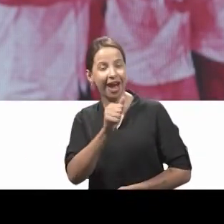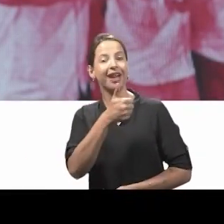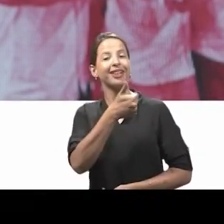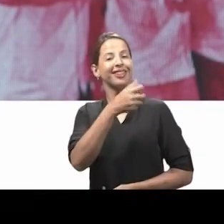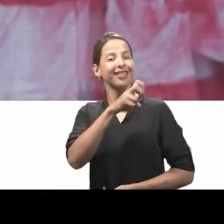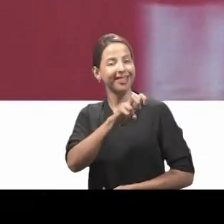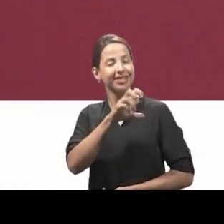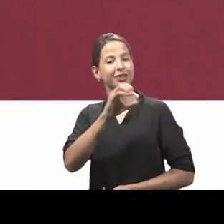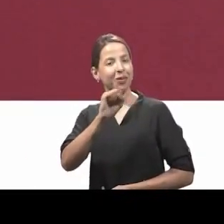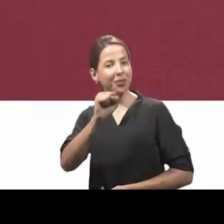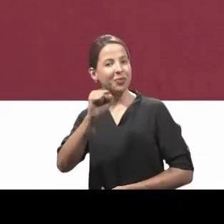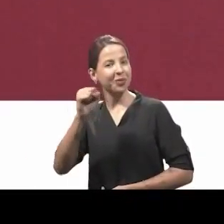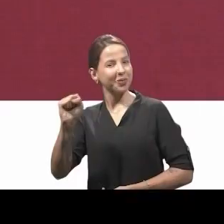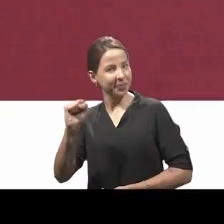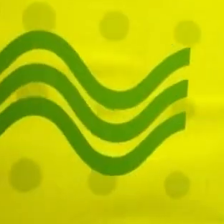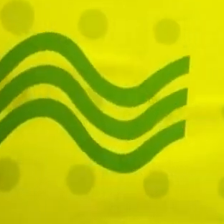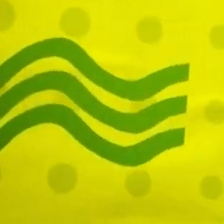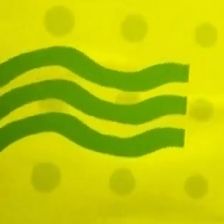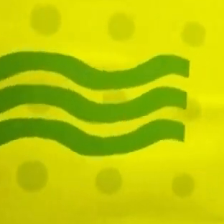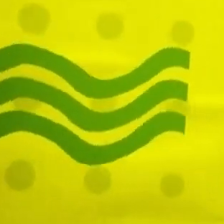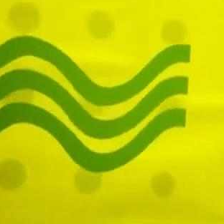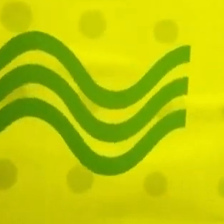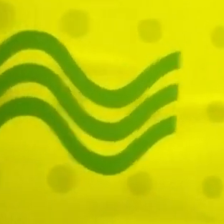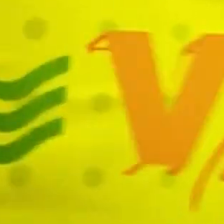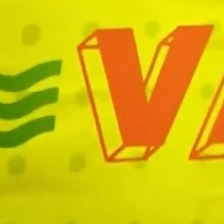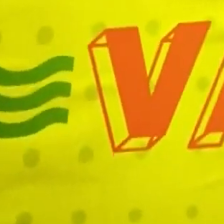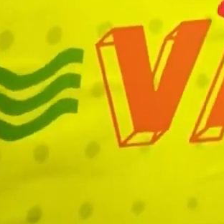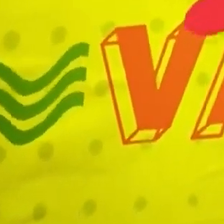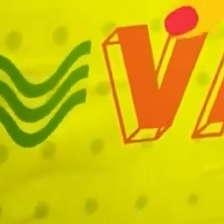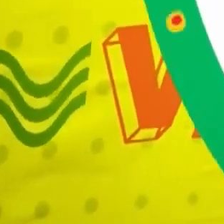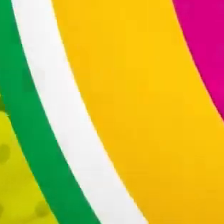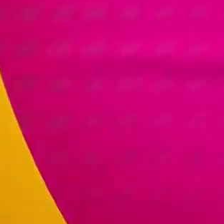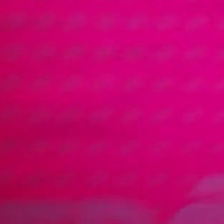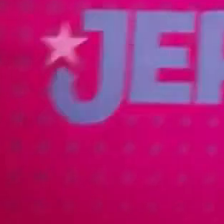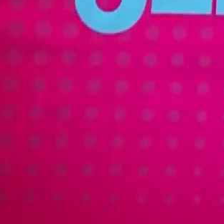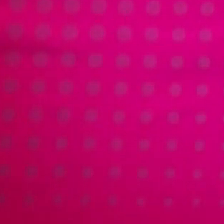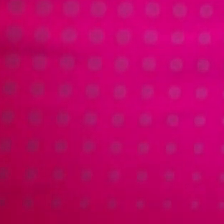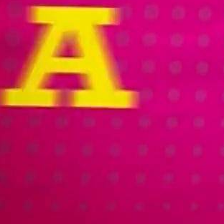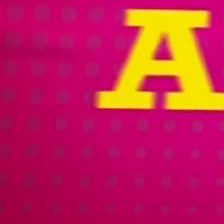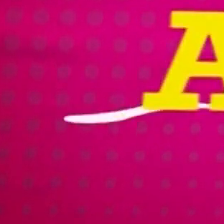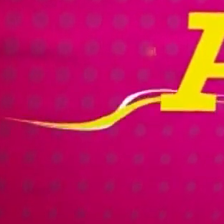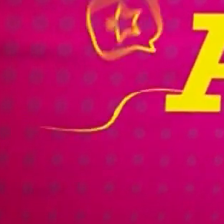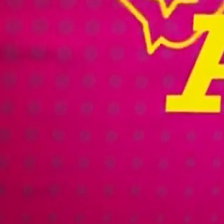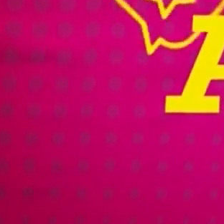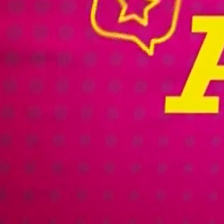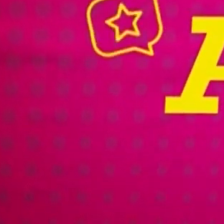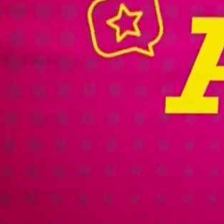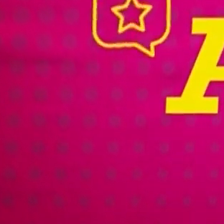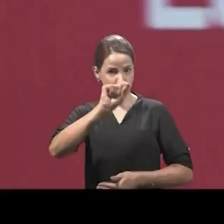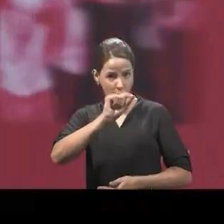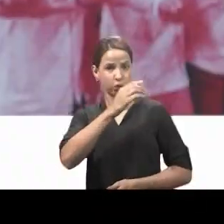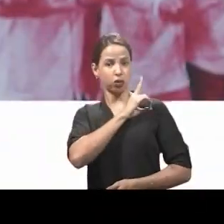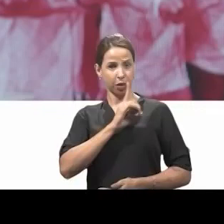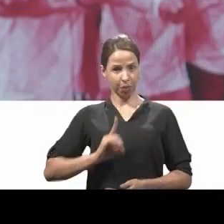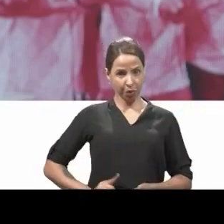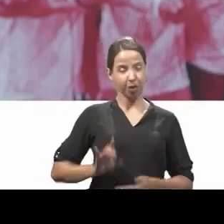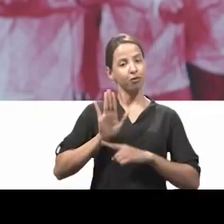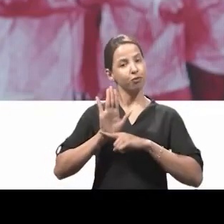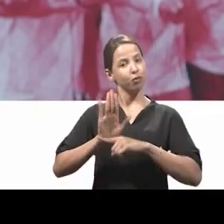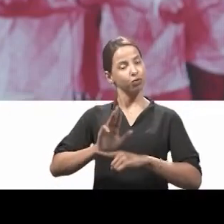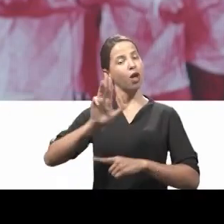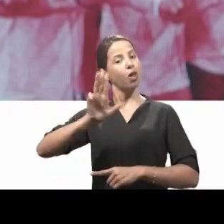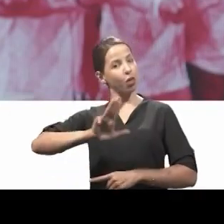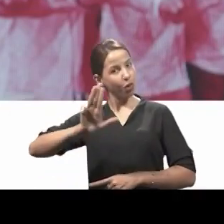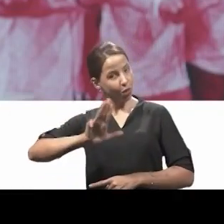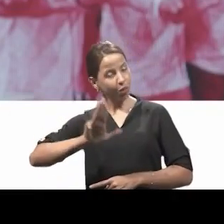pela Agricultura Familiar na Assembleia. Vote nos deputados que vão ajudar Lula e Jerônimo a governar. Sem essa de